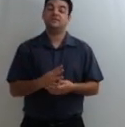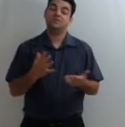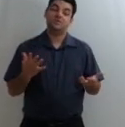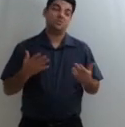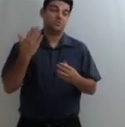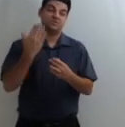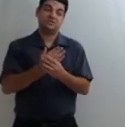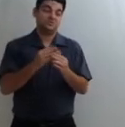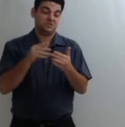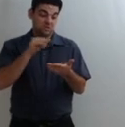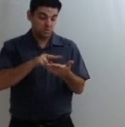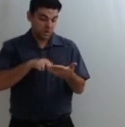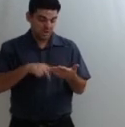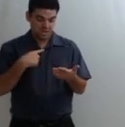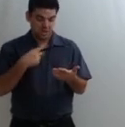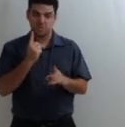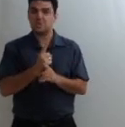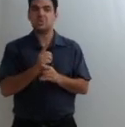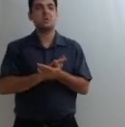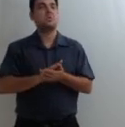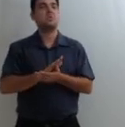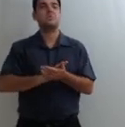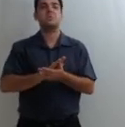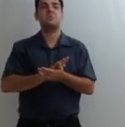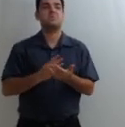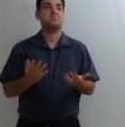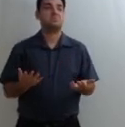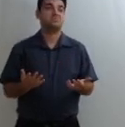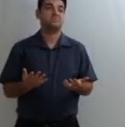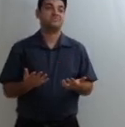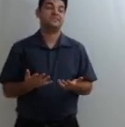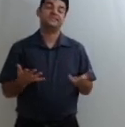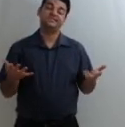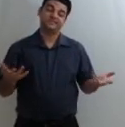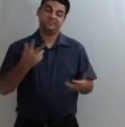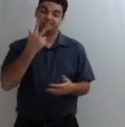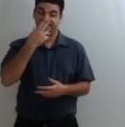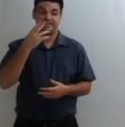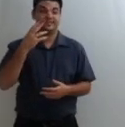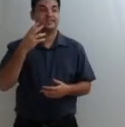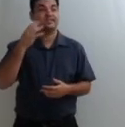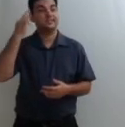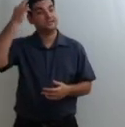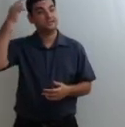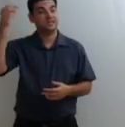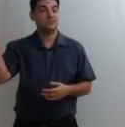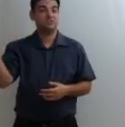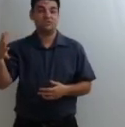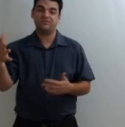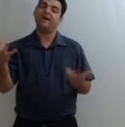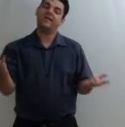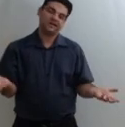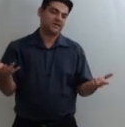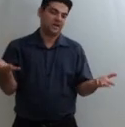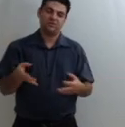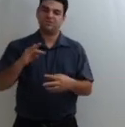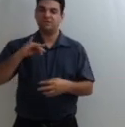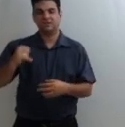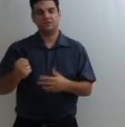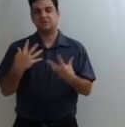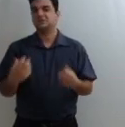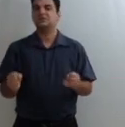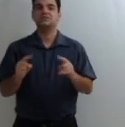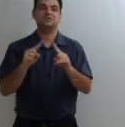arguição, portanto, constitui inovação de tese inadmitida no agravo regimental pela preclusão